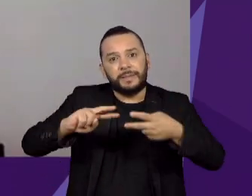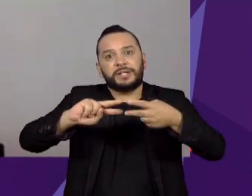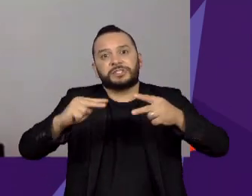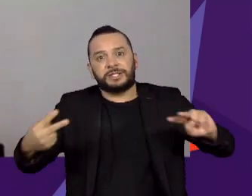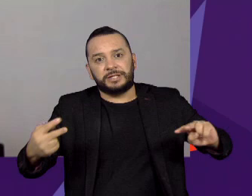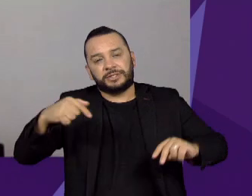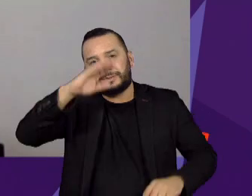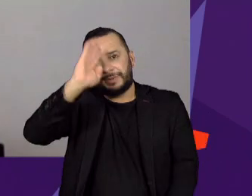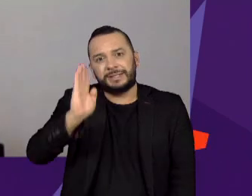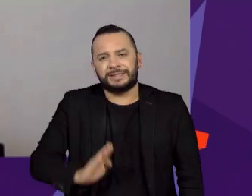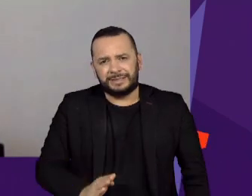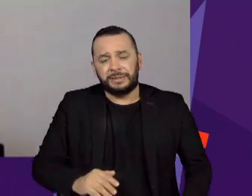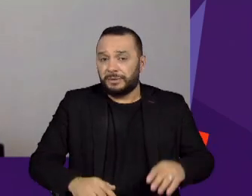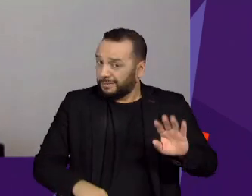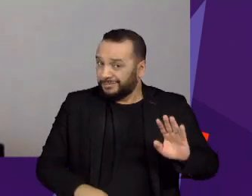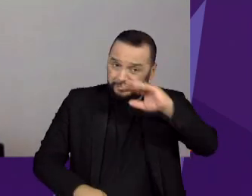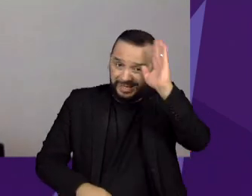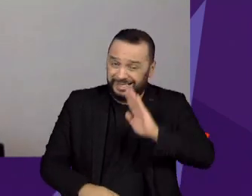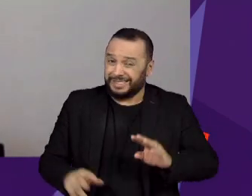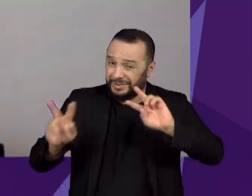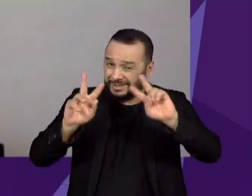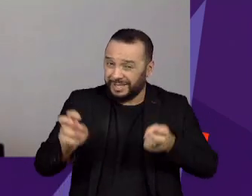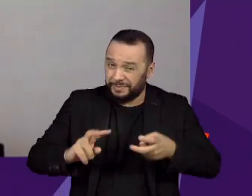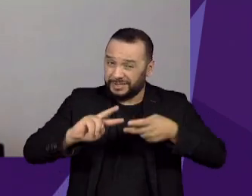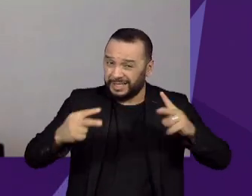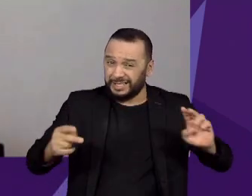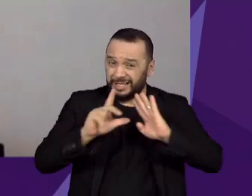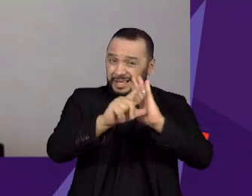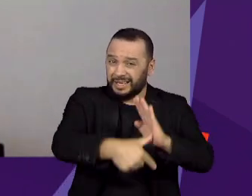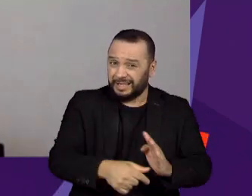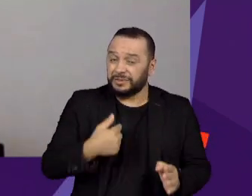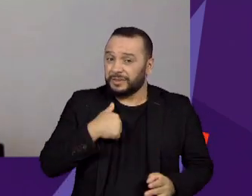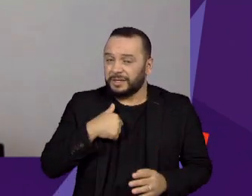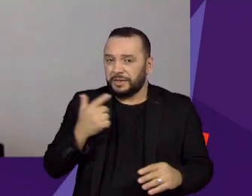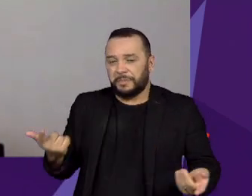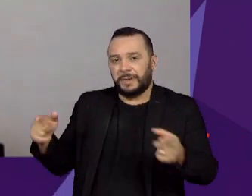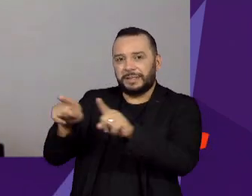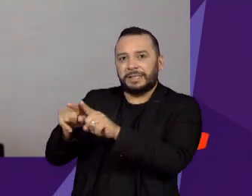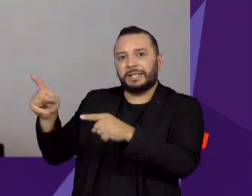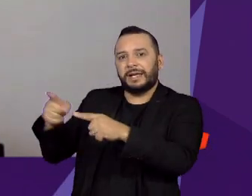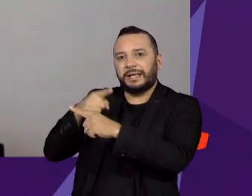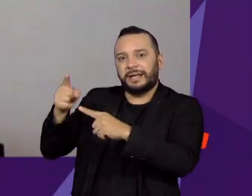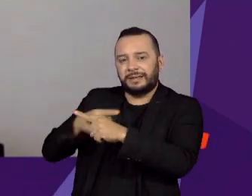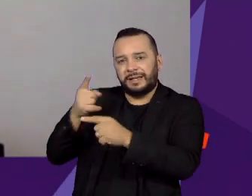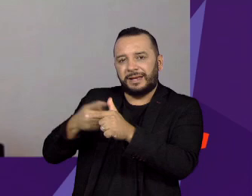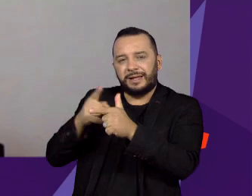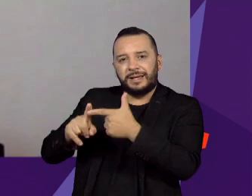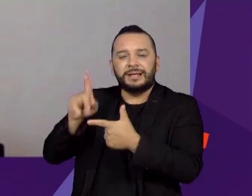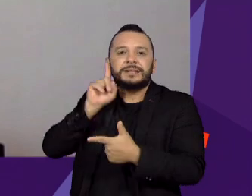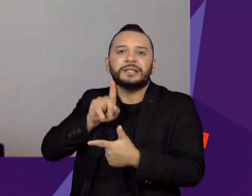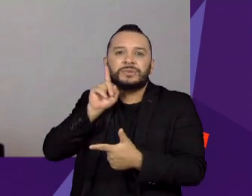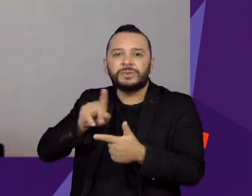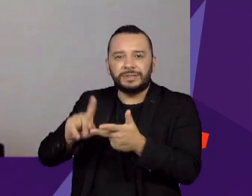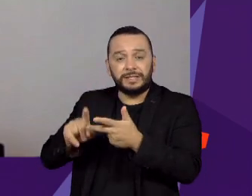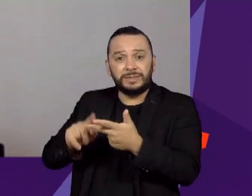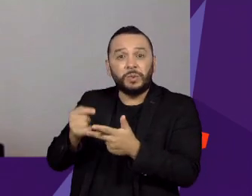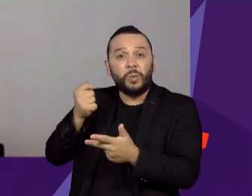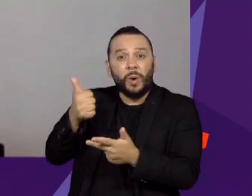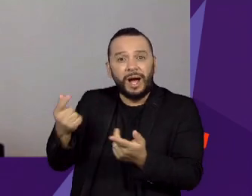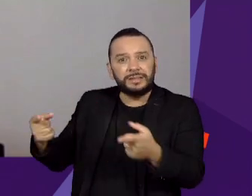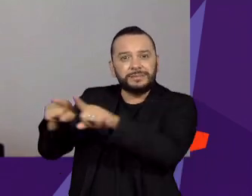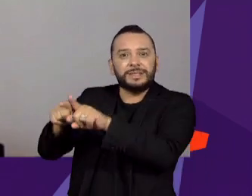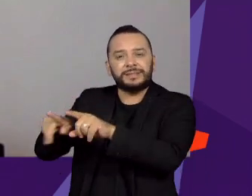tão atrasado em genética, eu fiz uma parceria com a Inglaterra, Estados Unidos, e estava me aproximando de Israel, nós